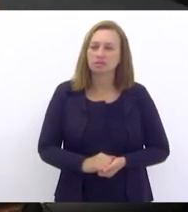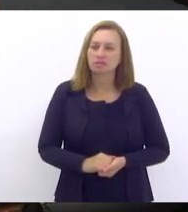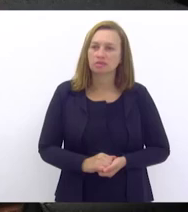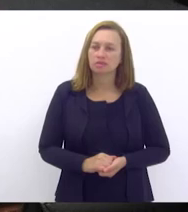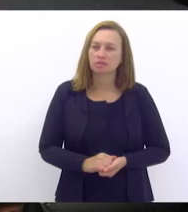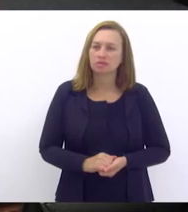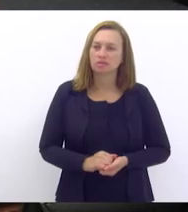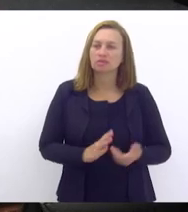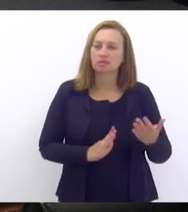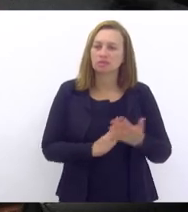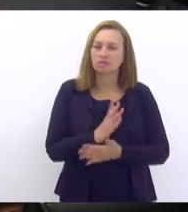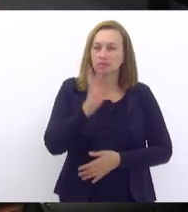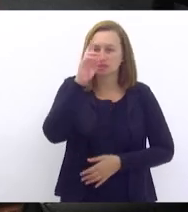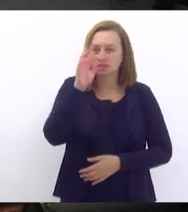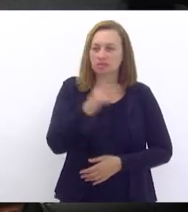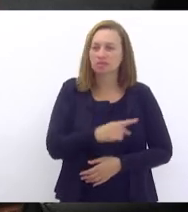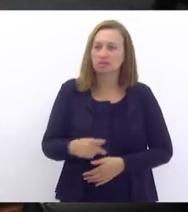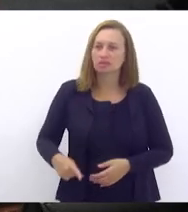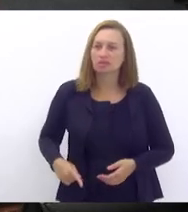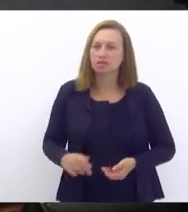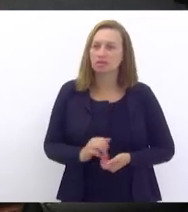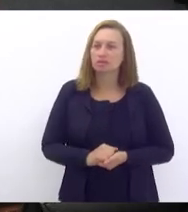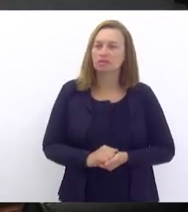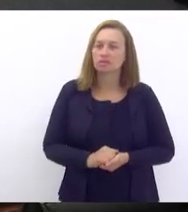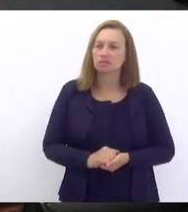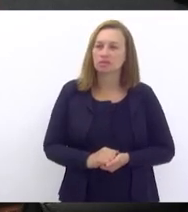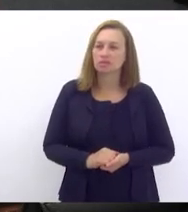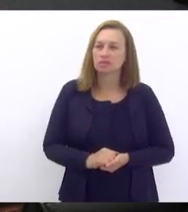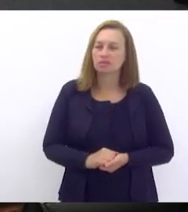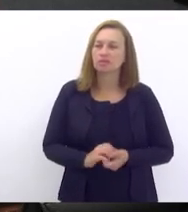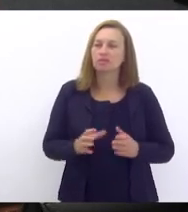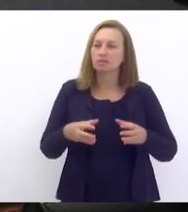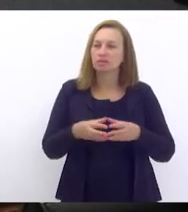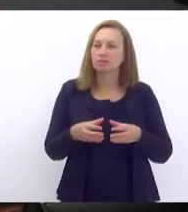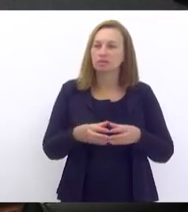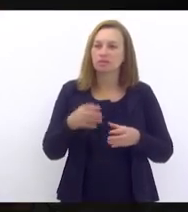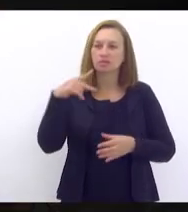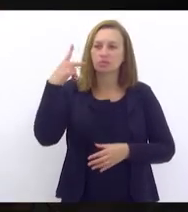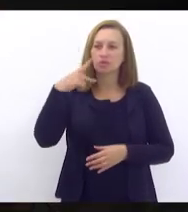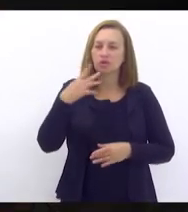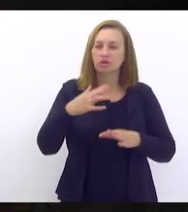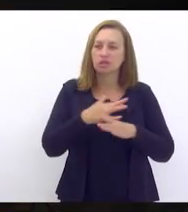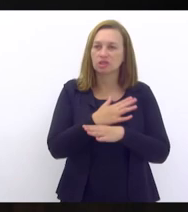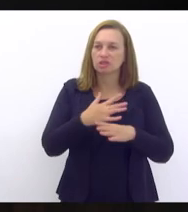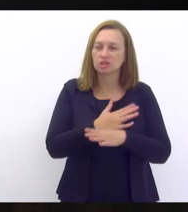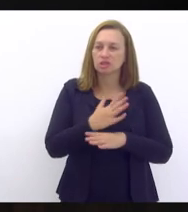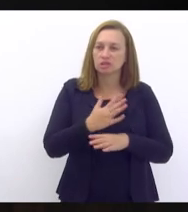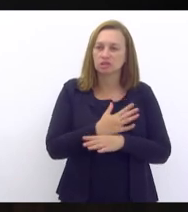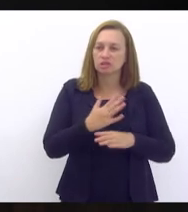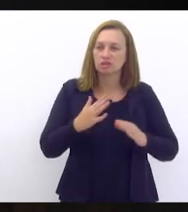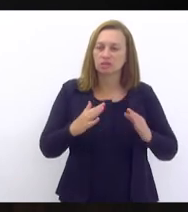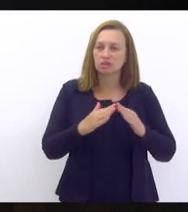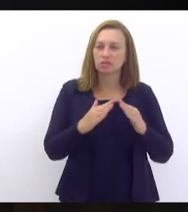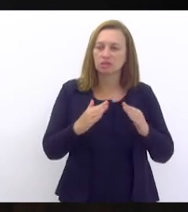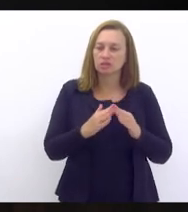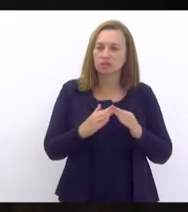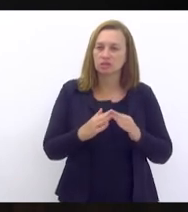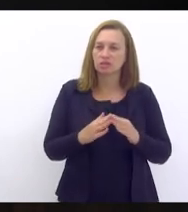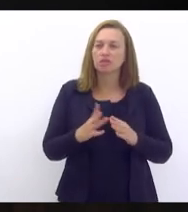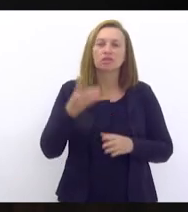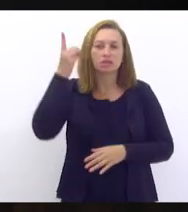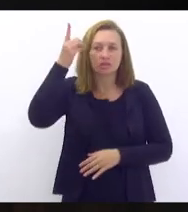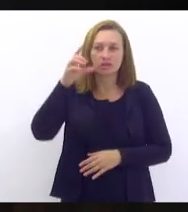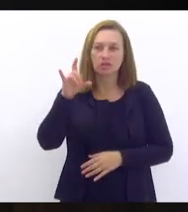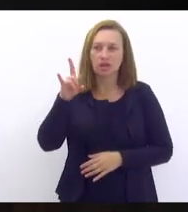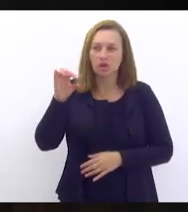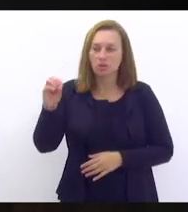No mérito, favorável, presidenta. Pela Comissão de Política Urbana, Habitação e Assuntos Fundiários, deputado Cláudio